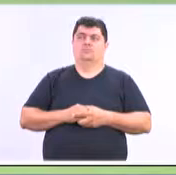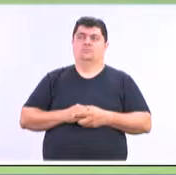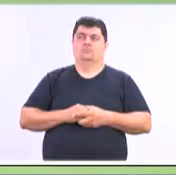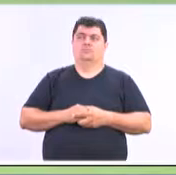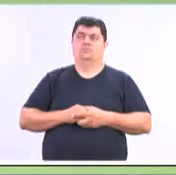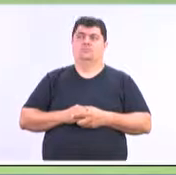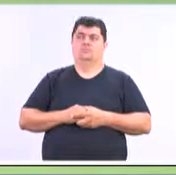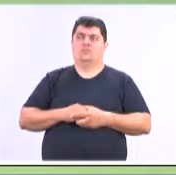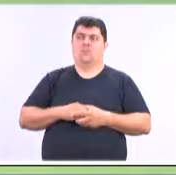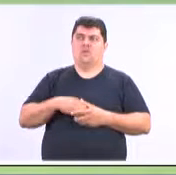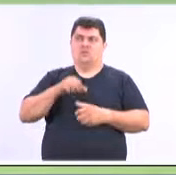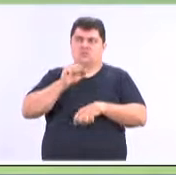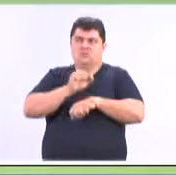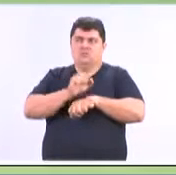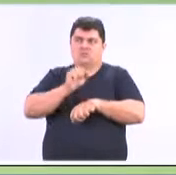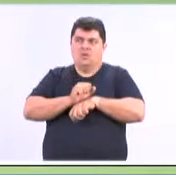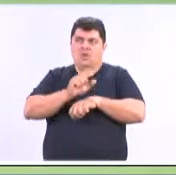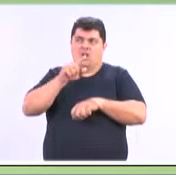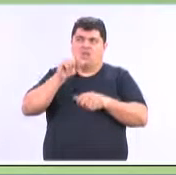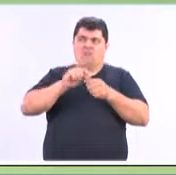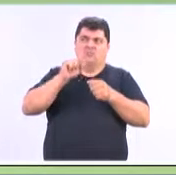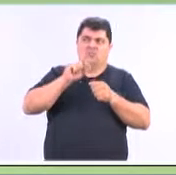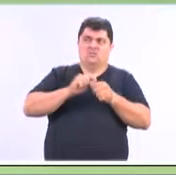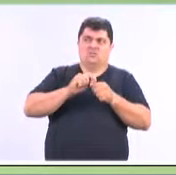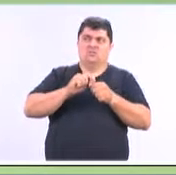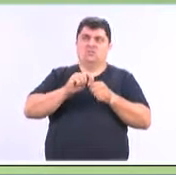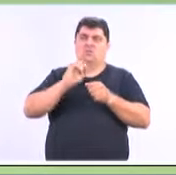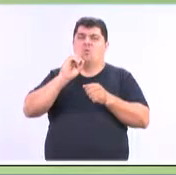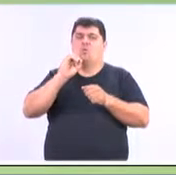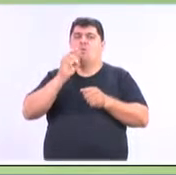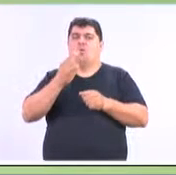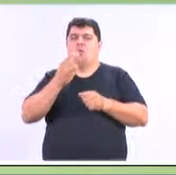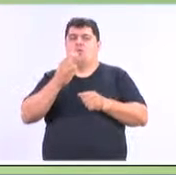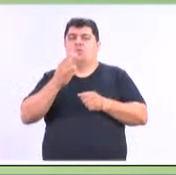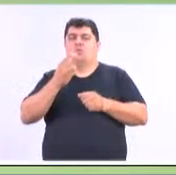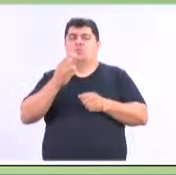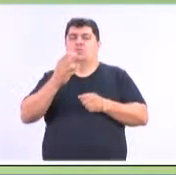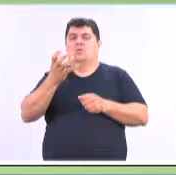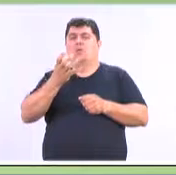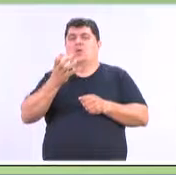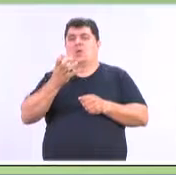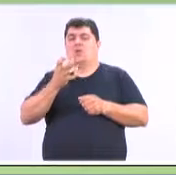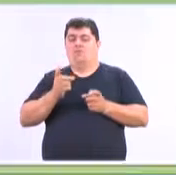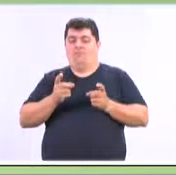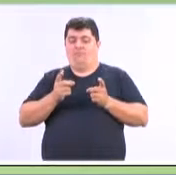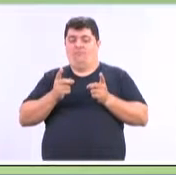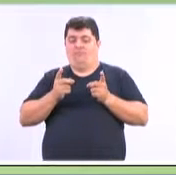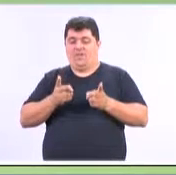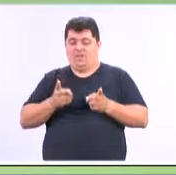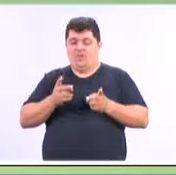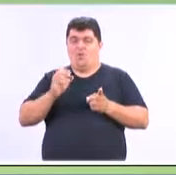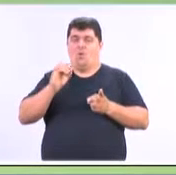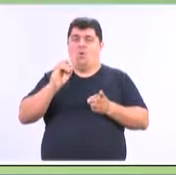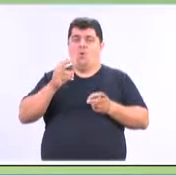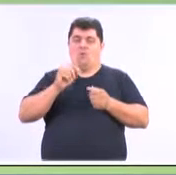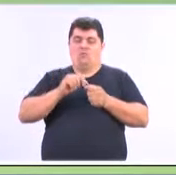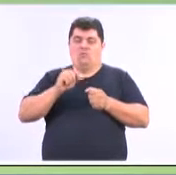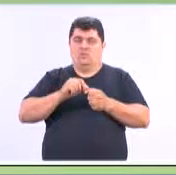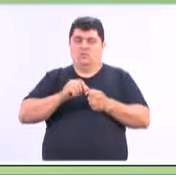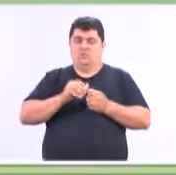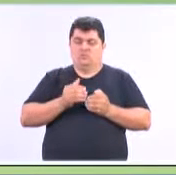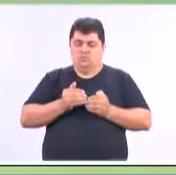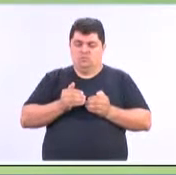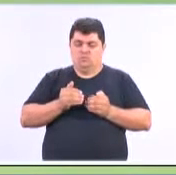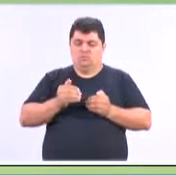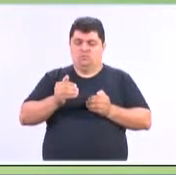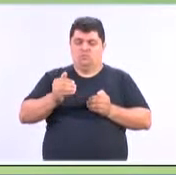O circulante espera-se que seja realizado ou pretende-se que seja vendido ou consumido no decurso normal